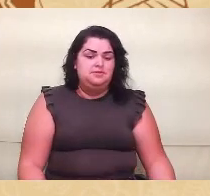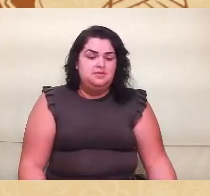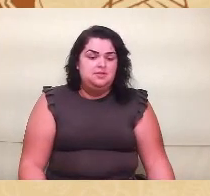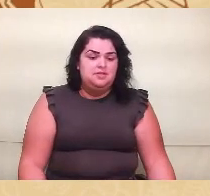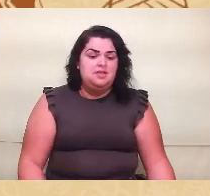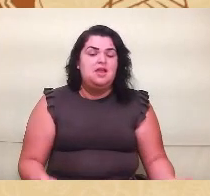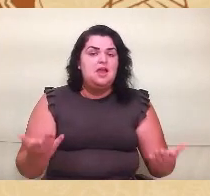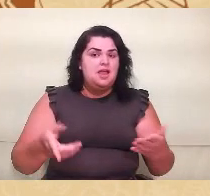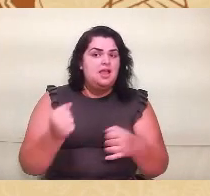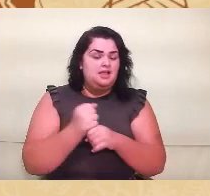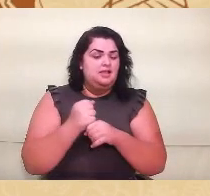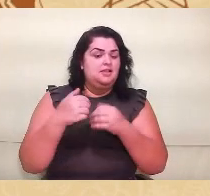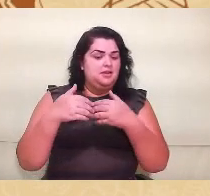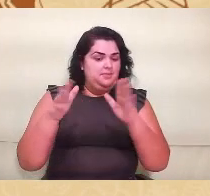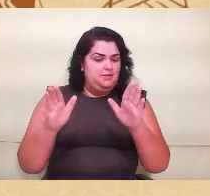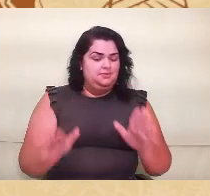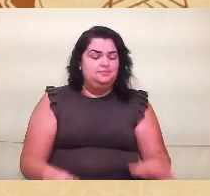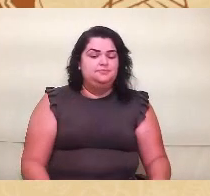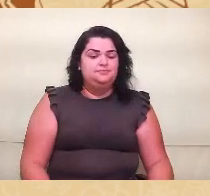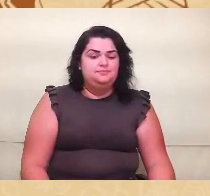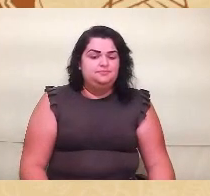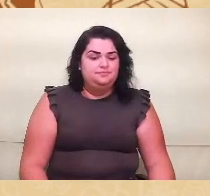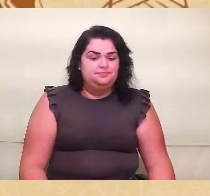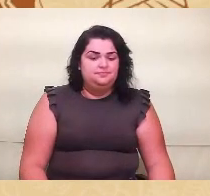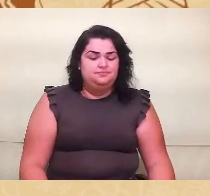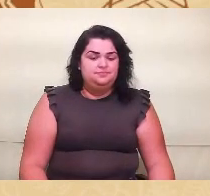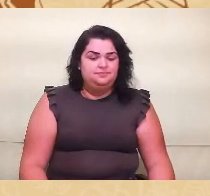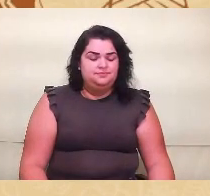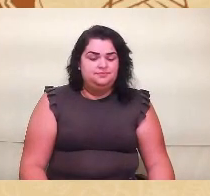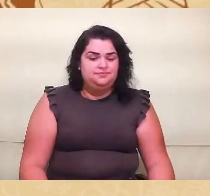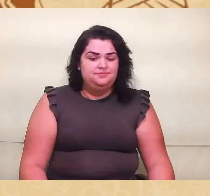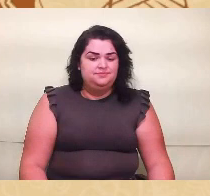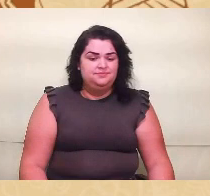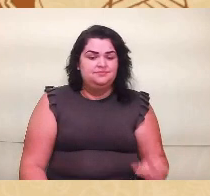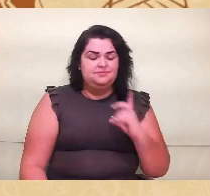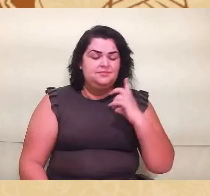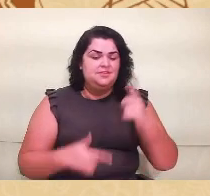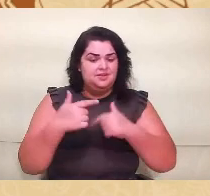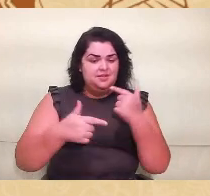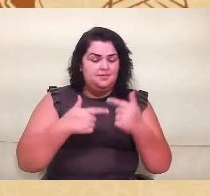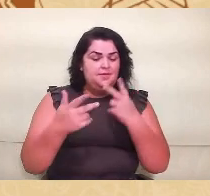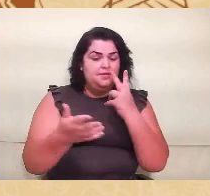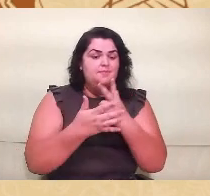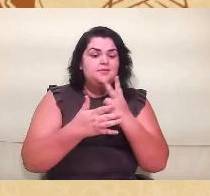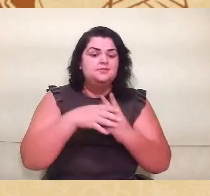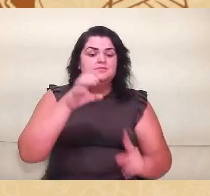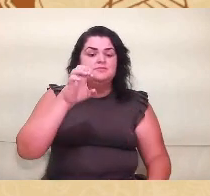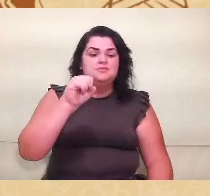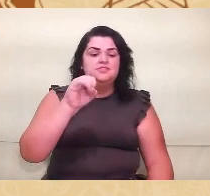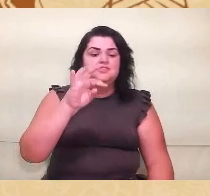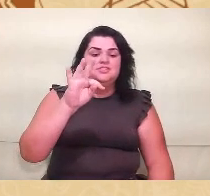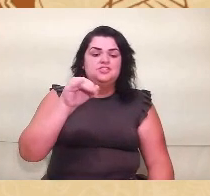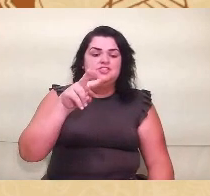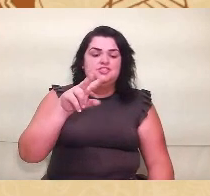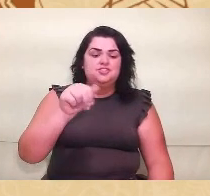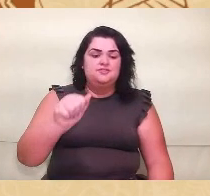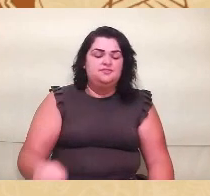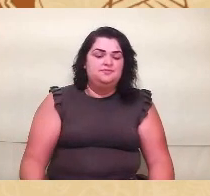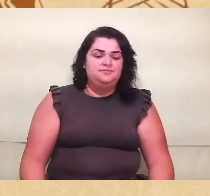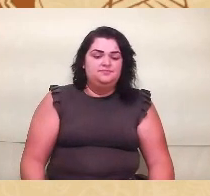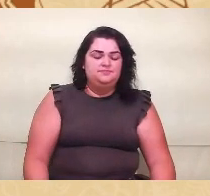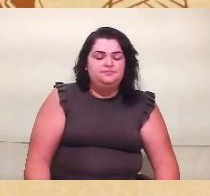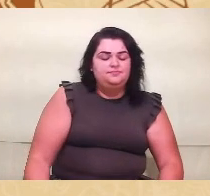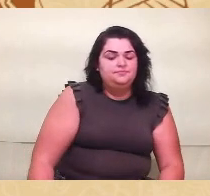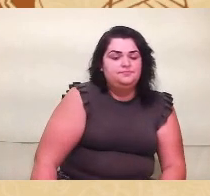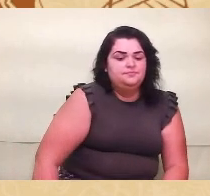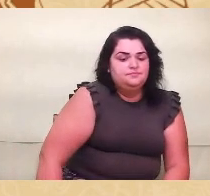aqui. Aí arranjaram, ele mora lá em São Paulo, ele arranjaram para ele trabalhar na Estiva, lá do